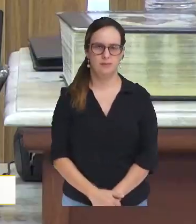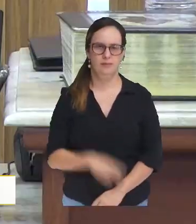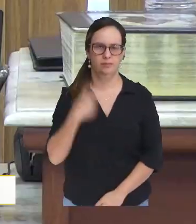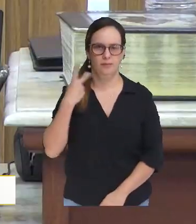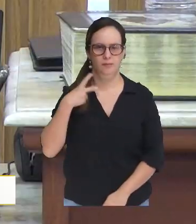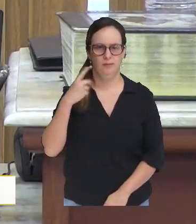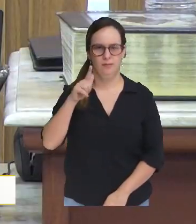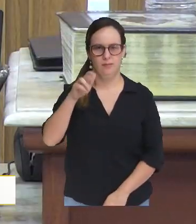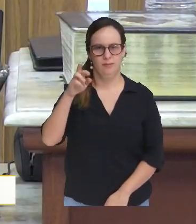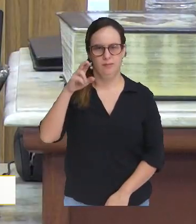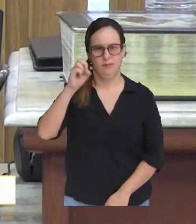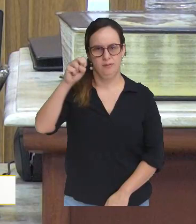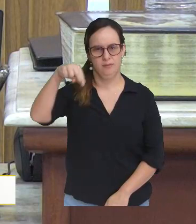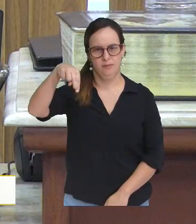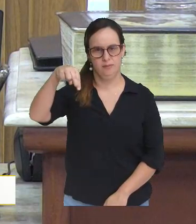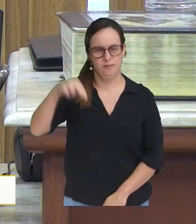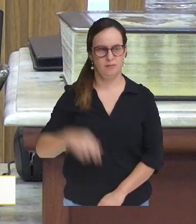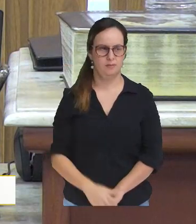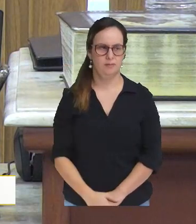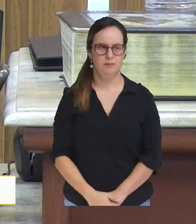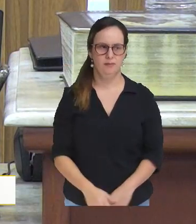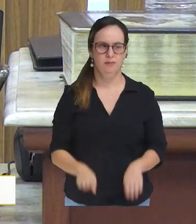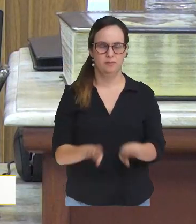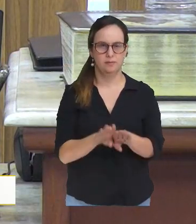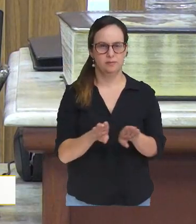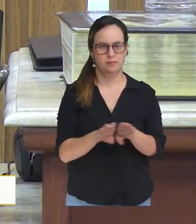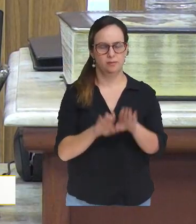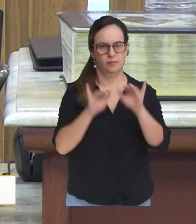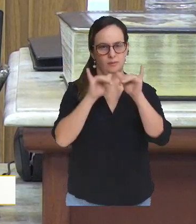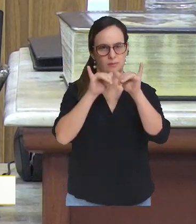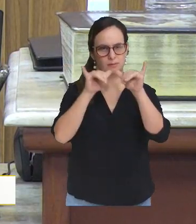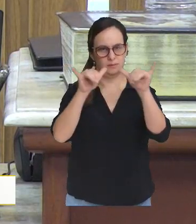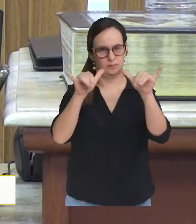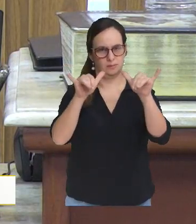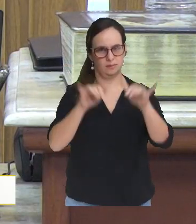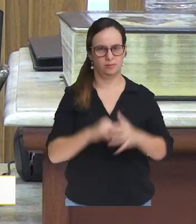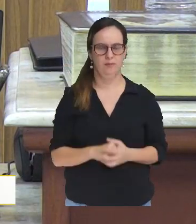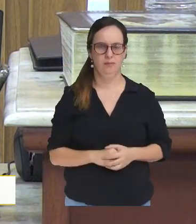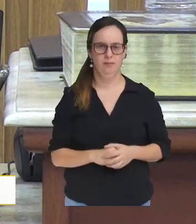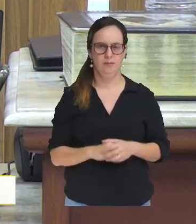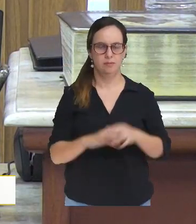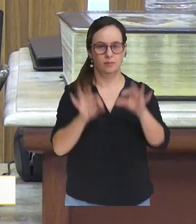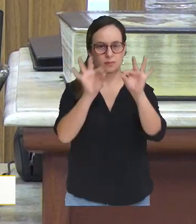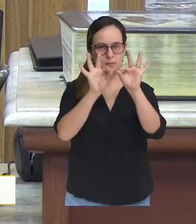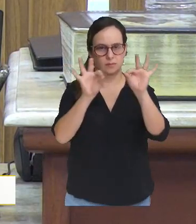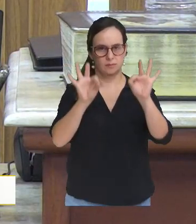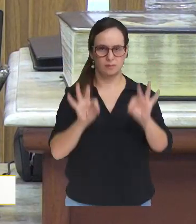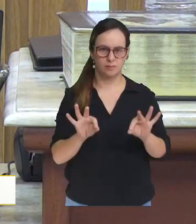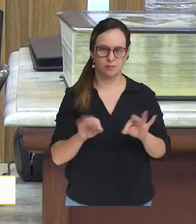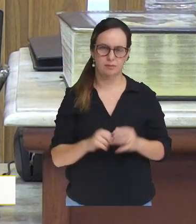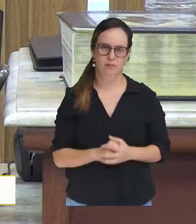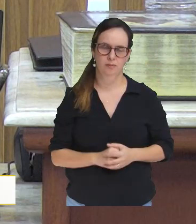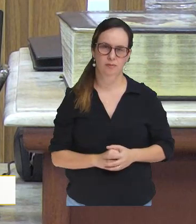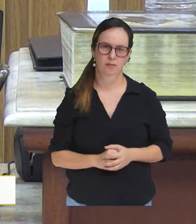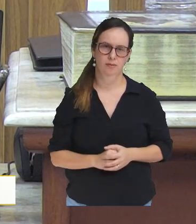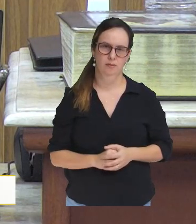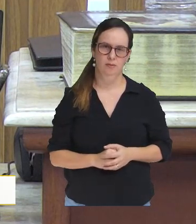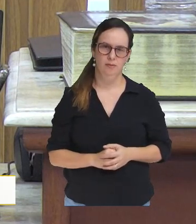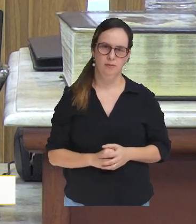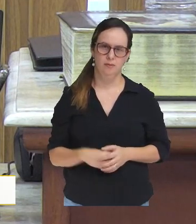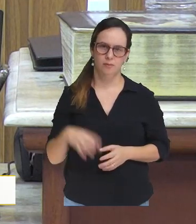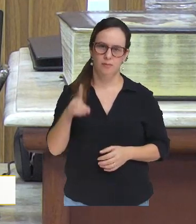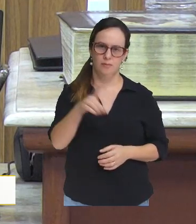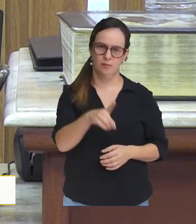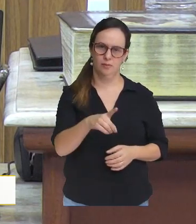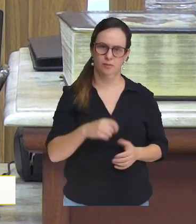Muito obrigado, senhor presidente. Só para, também para informações, esse projeto ele destina-se à adequação de